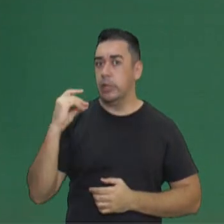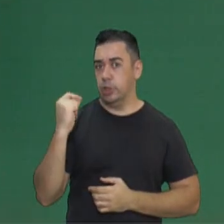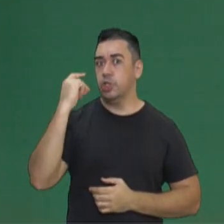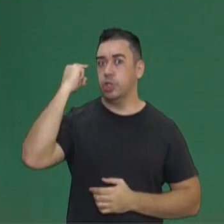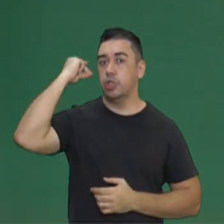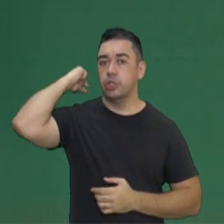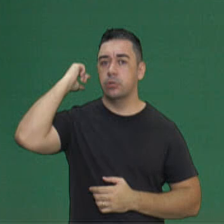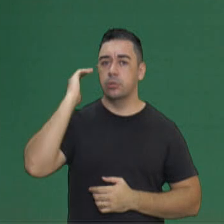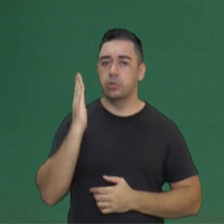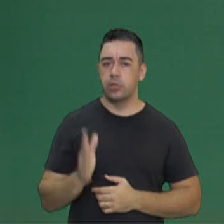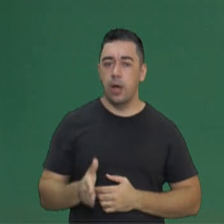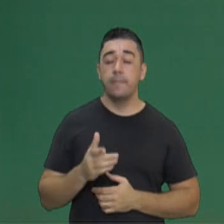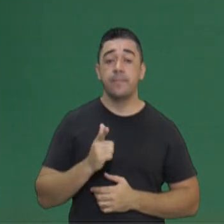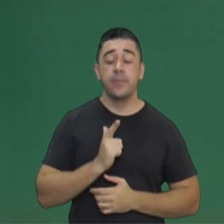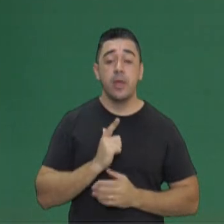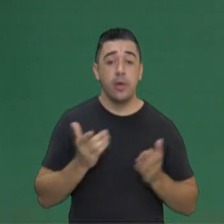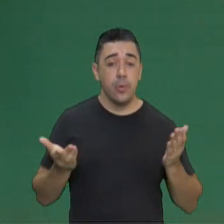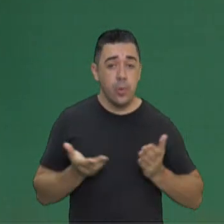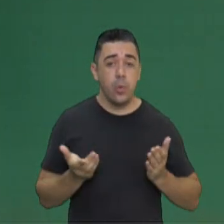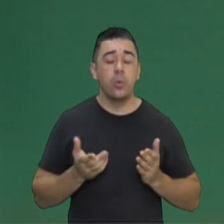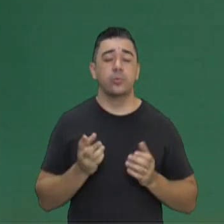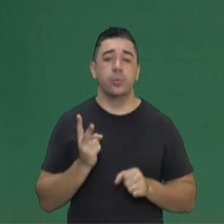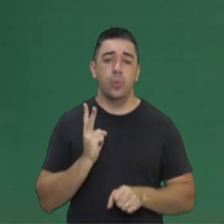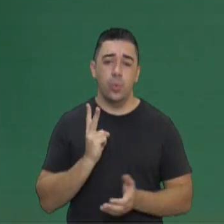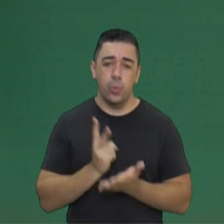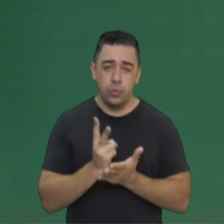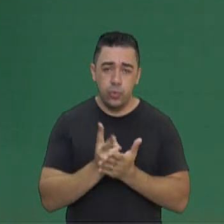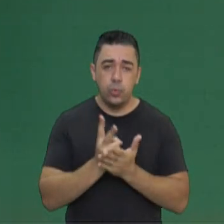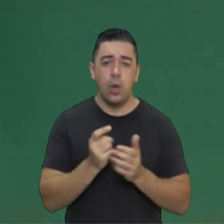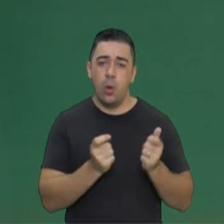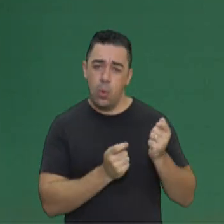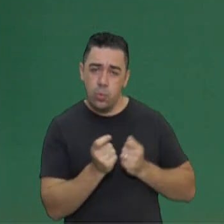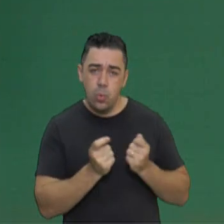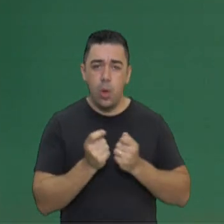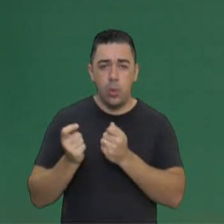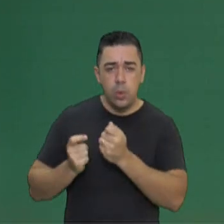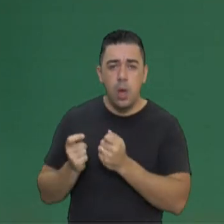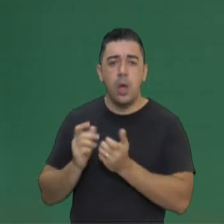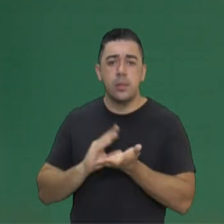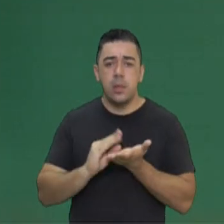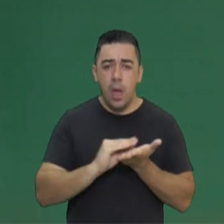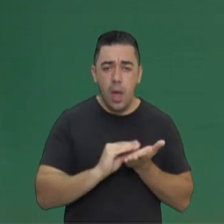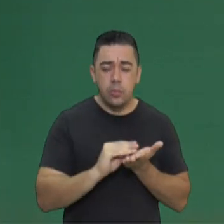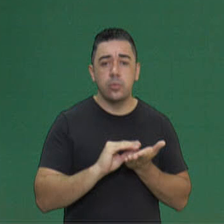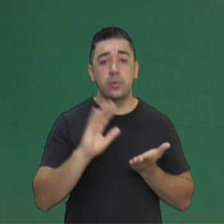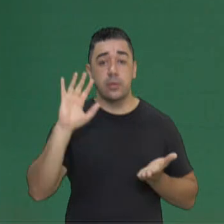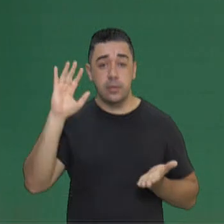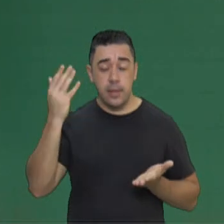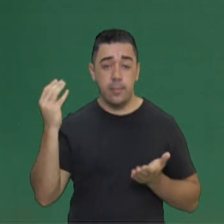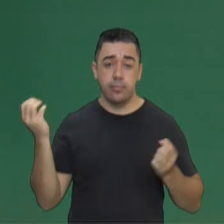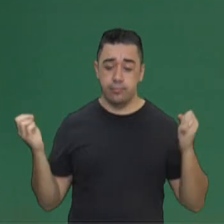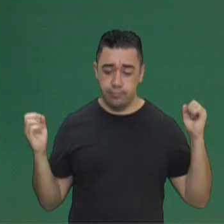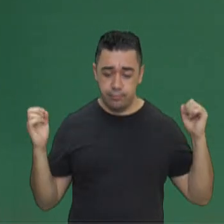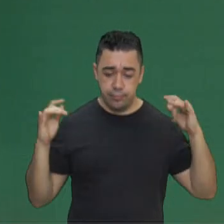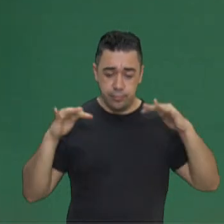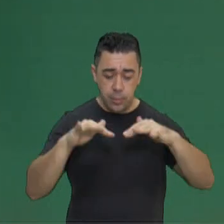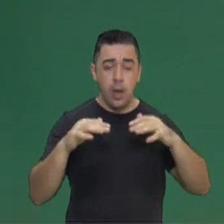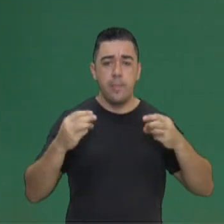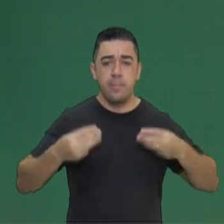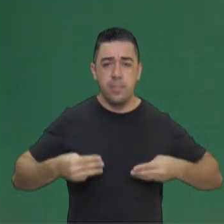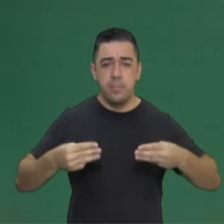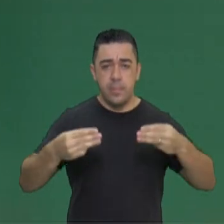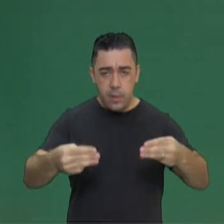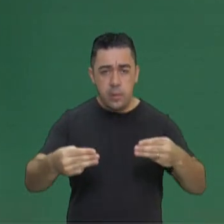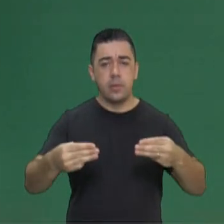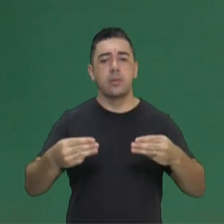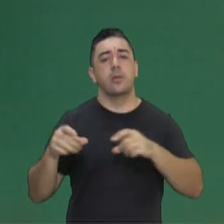antiga, né? E atualmente é ela que monitora e analisa os dados de previsão do tempo que são fornecidos para o Ministério da